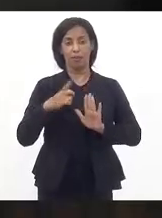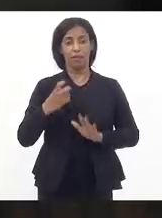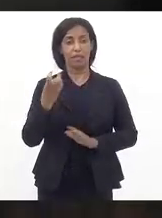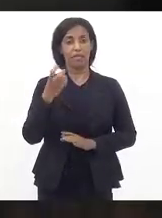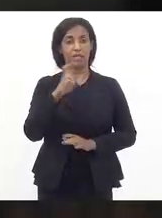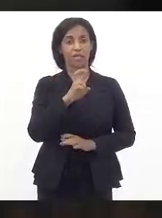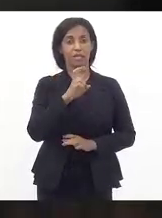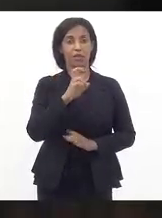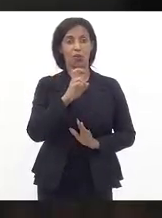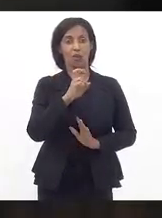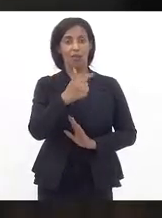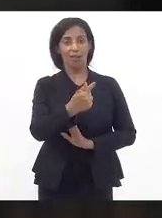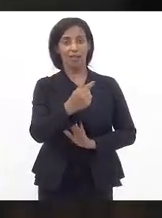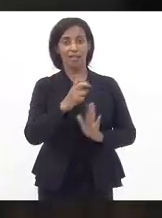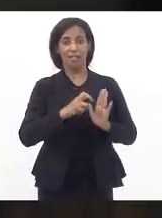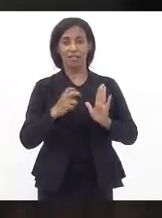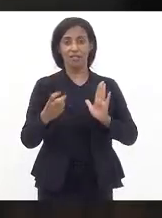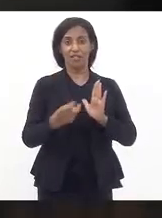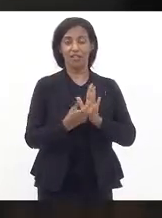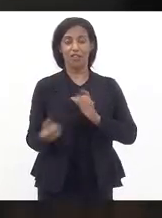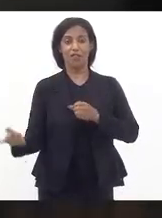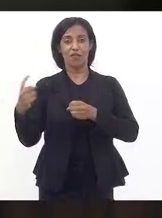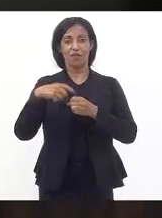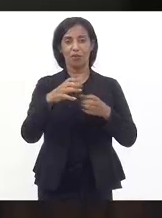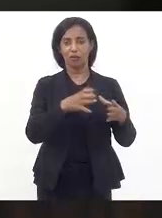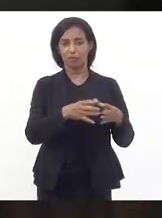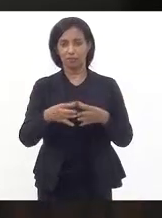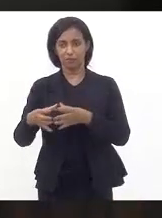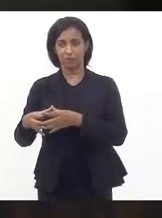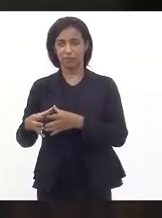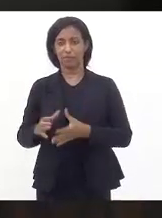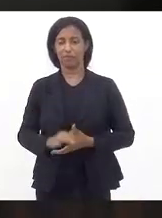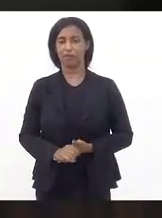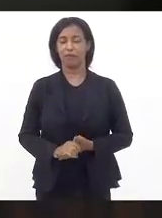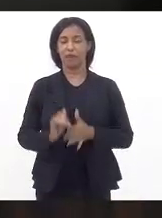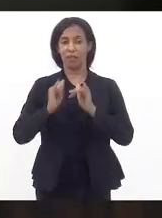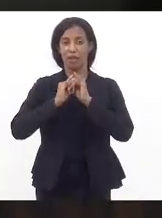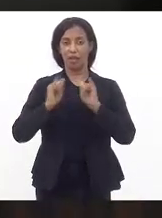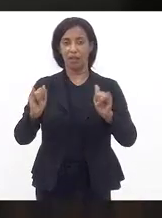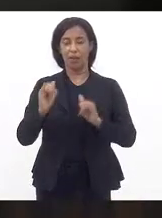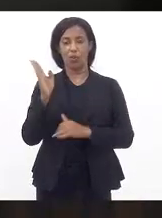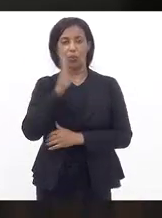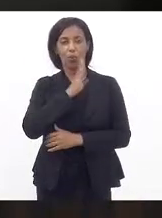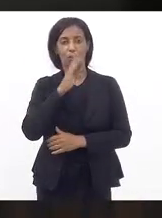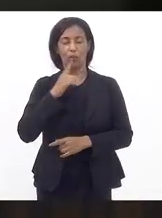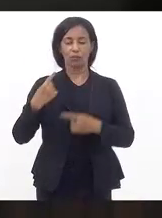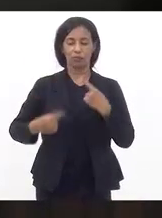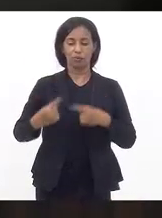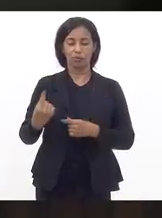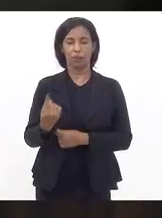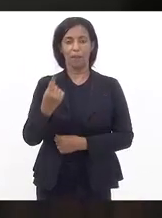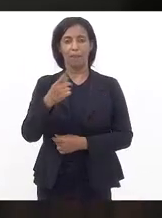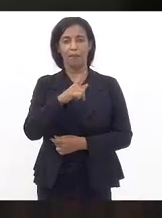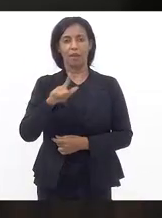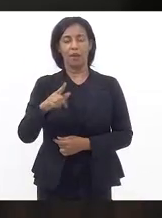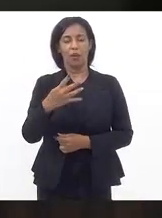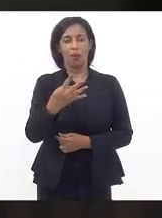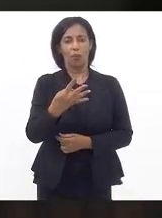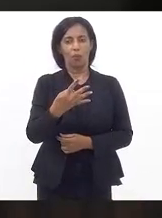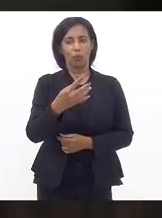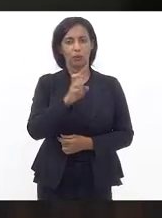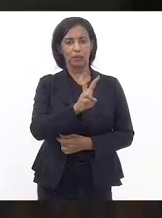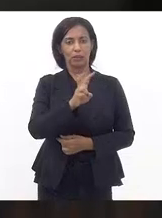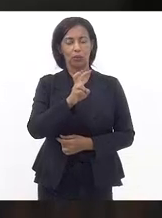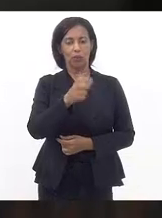receber os 57 emendas e retorna as comissões anuncio regime de urgência em discussão única projeto de lei